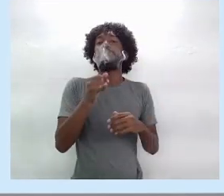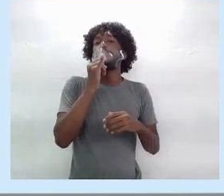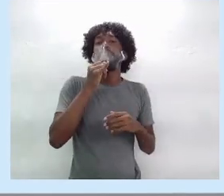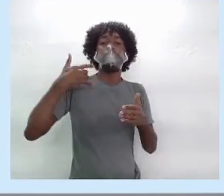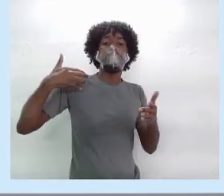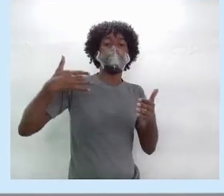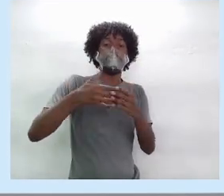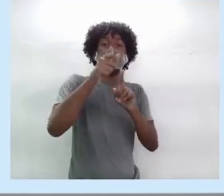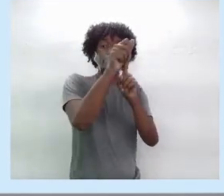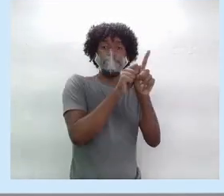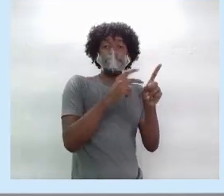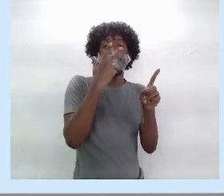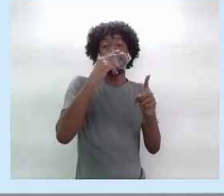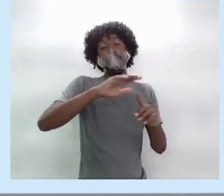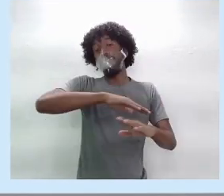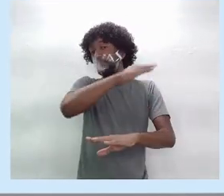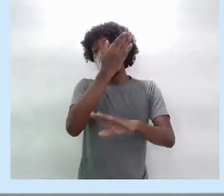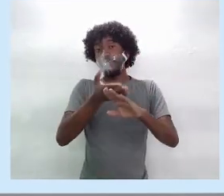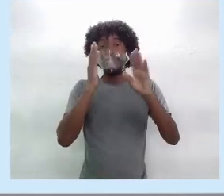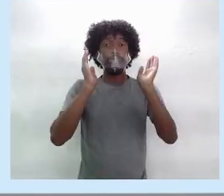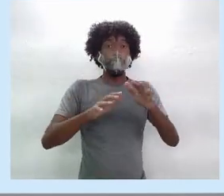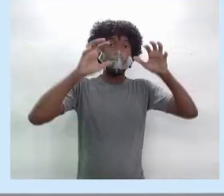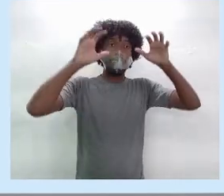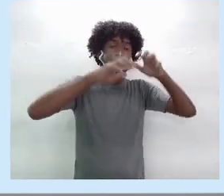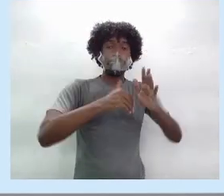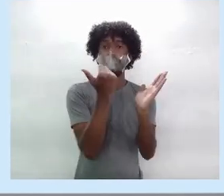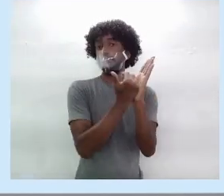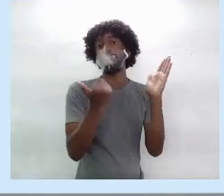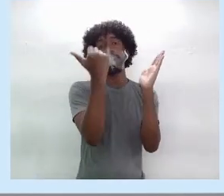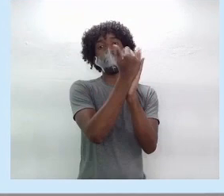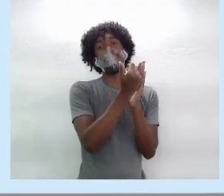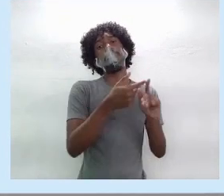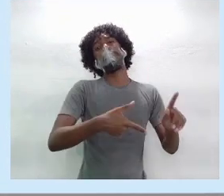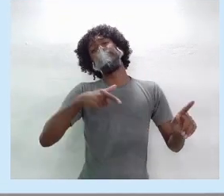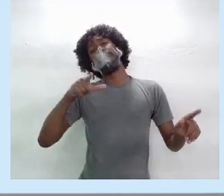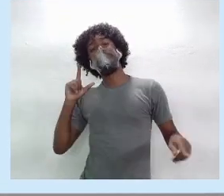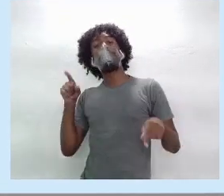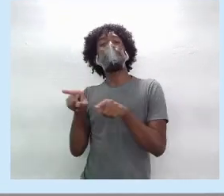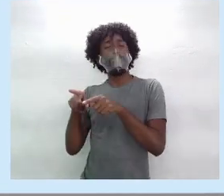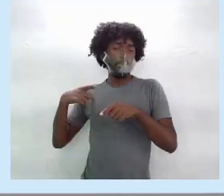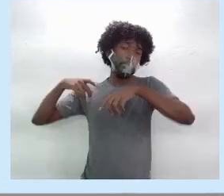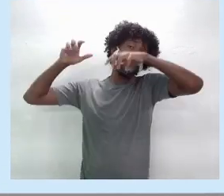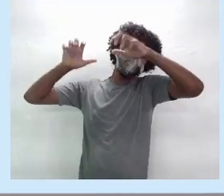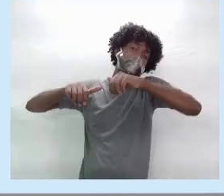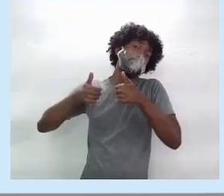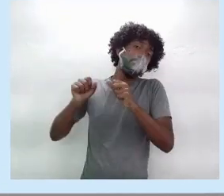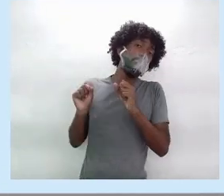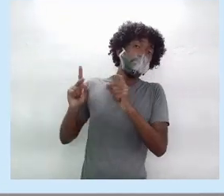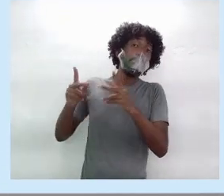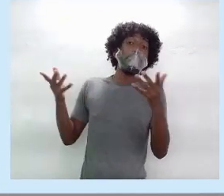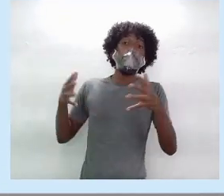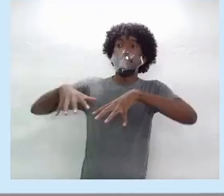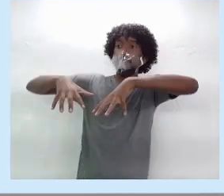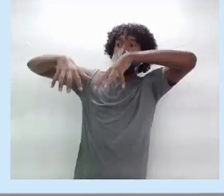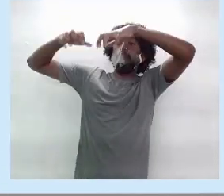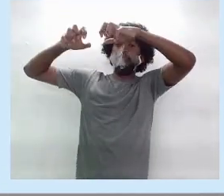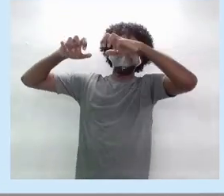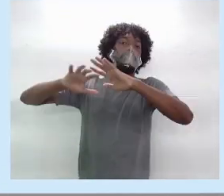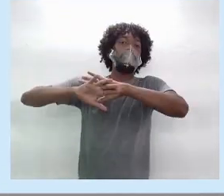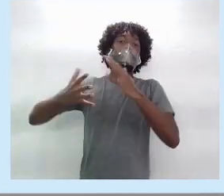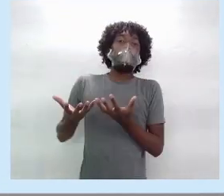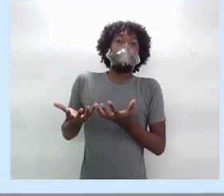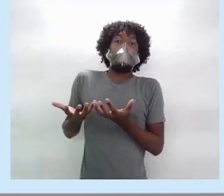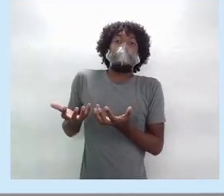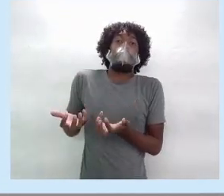durante o mês, chove em um dia só. E tem locais antes que existia chuva e de repente não